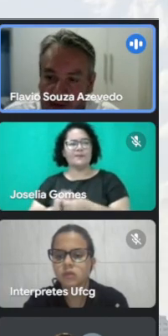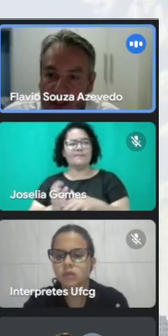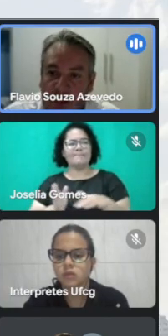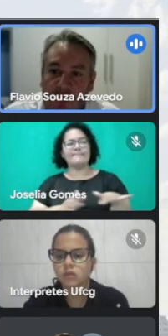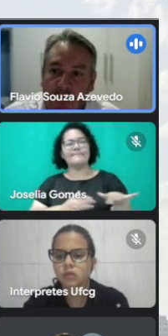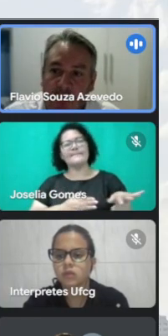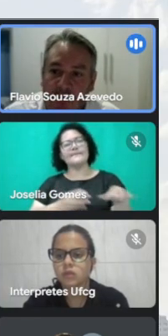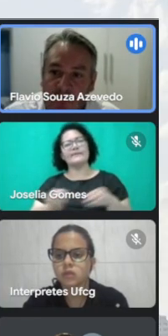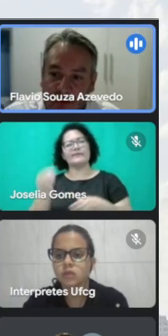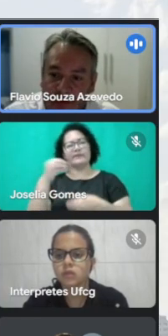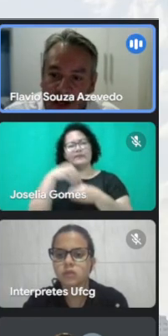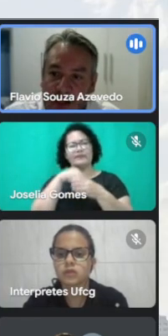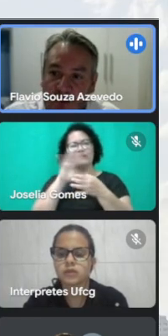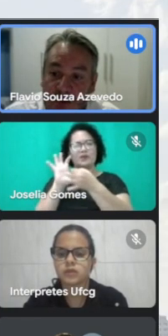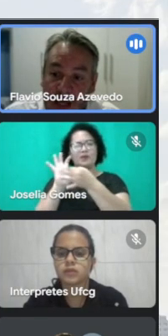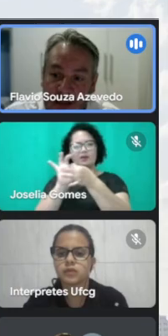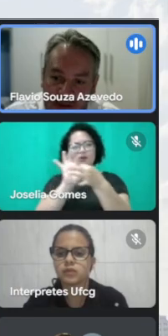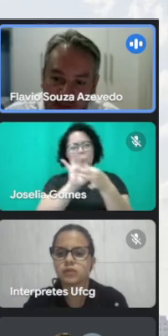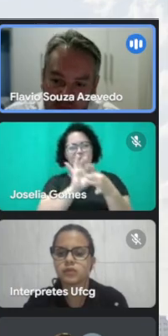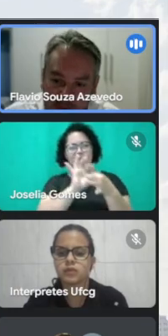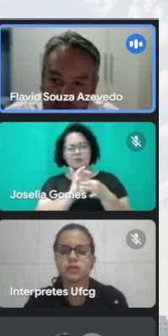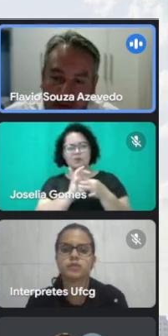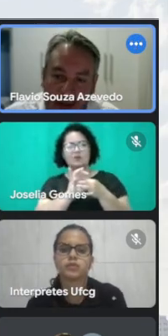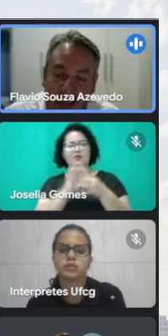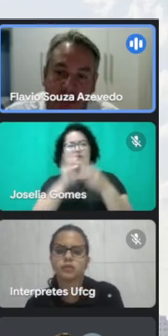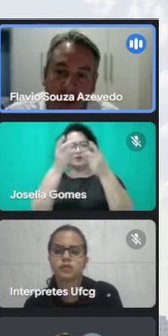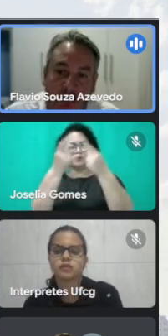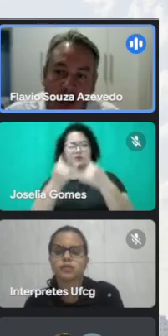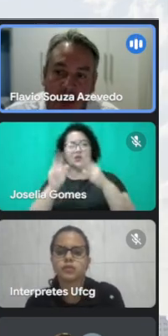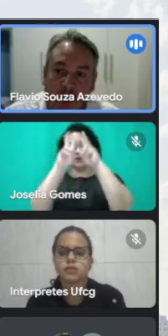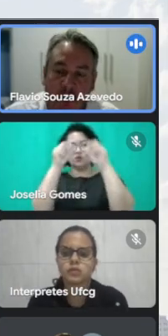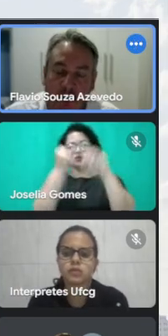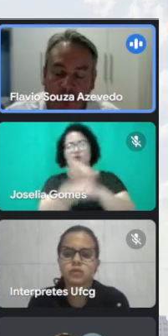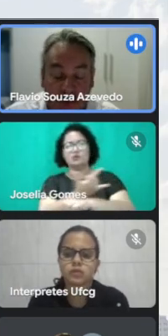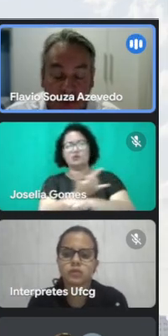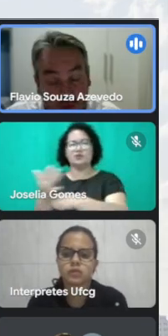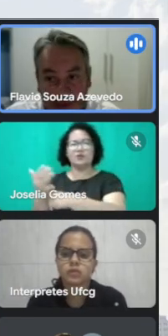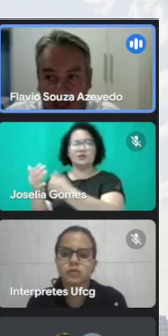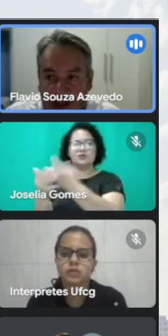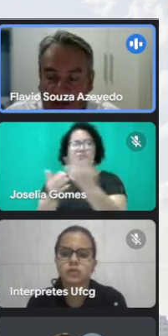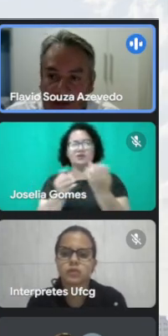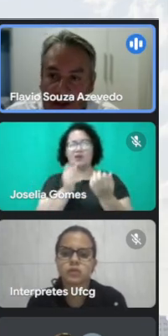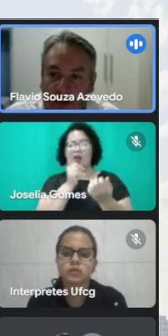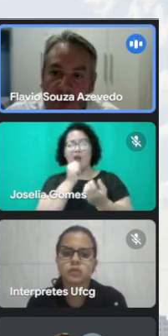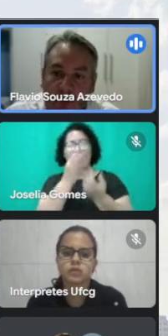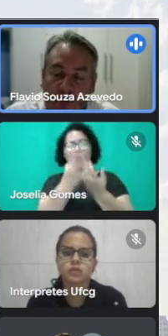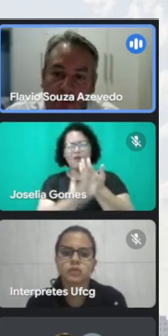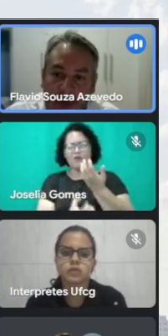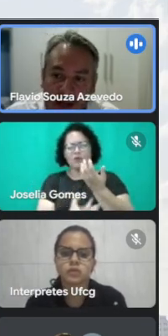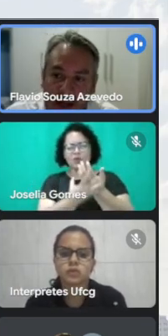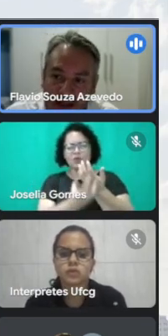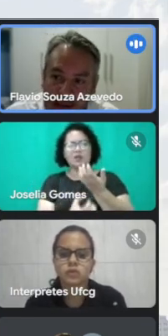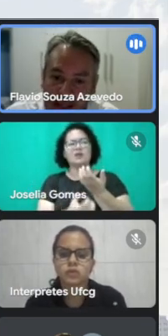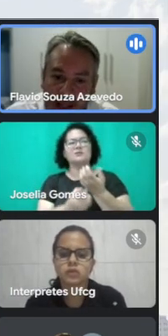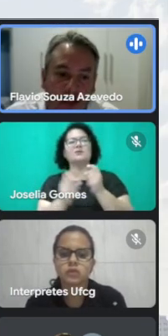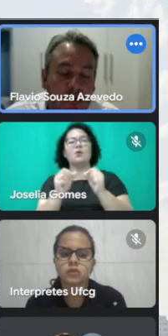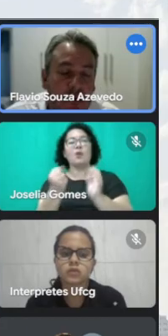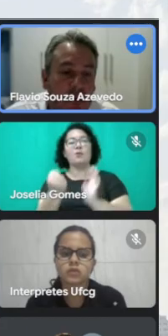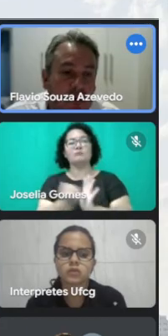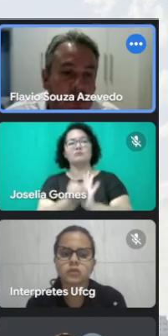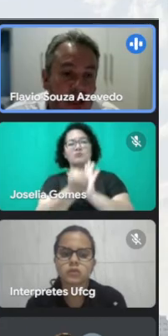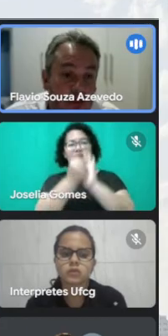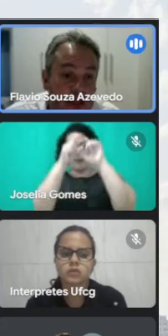desse contexto, né, a gente vai falar aí dos jardins filtrantes. Essa marca, esse nome Jardins Filtrantes, é uma marca